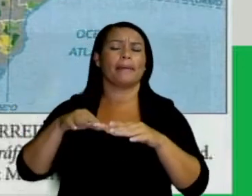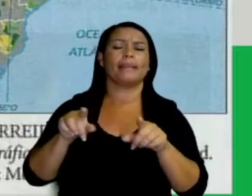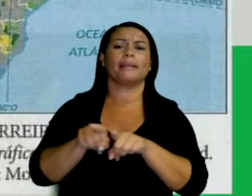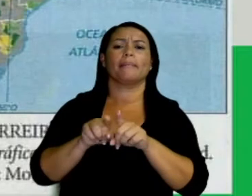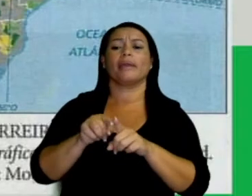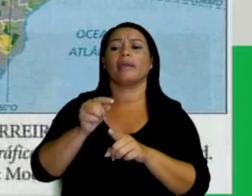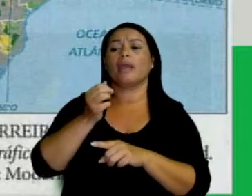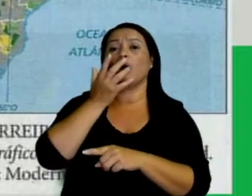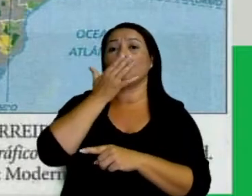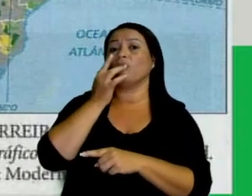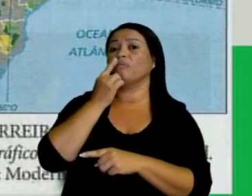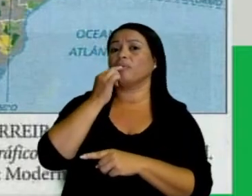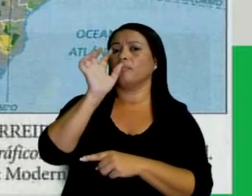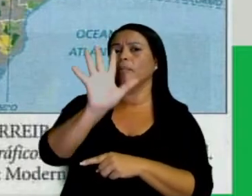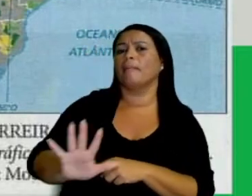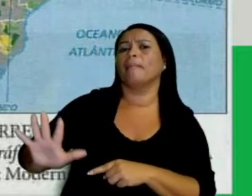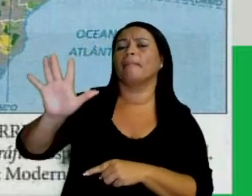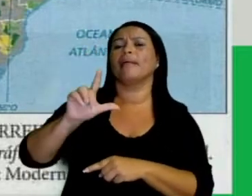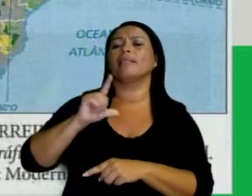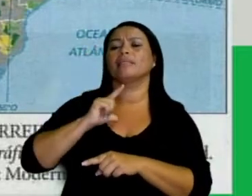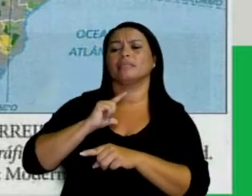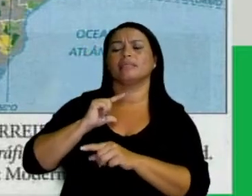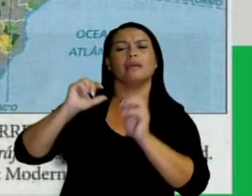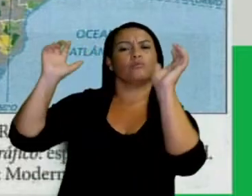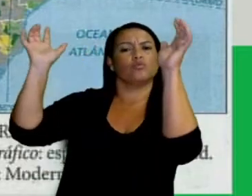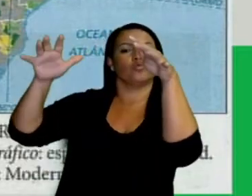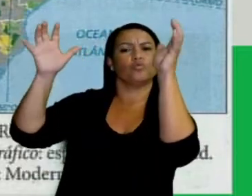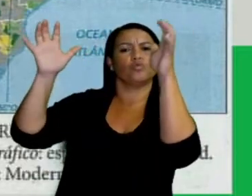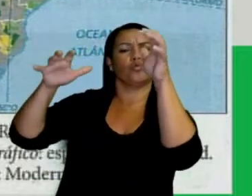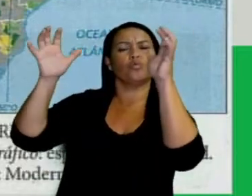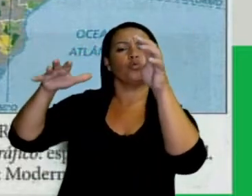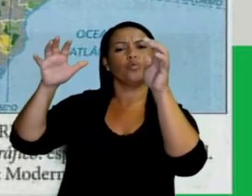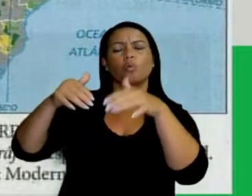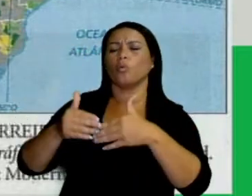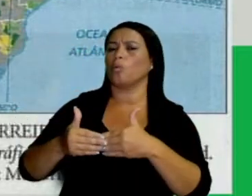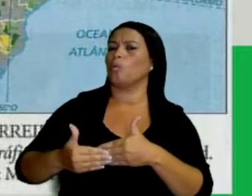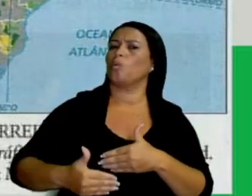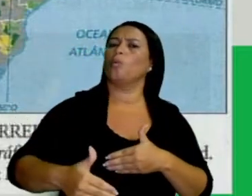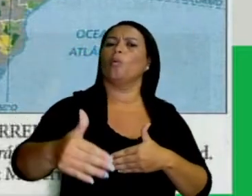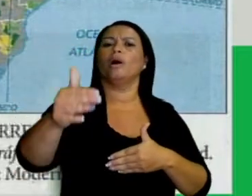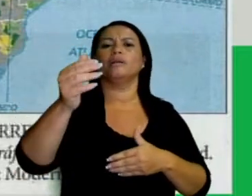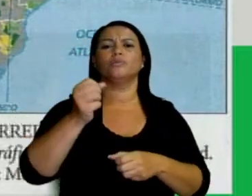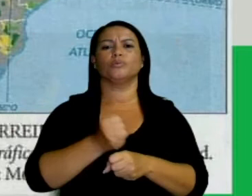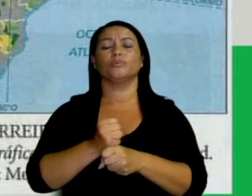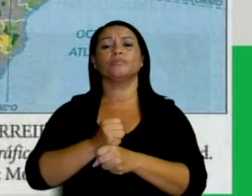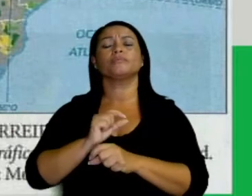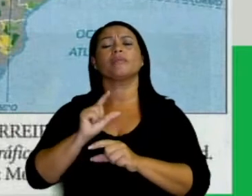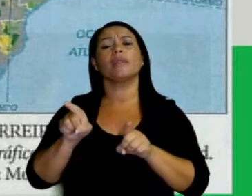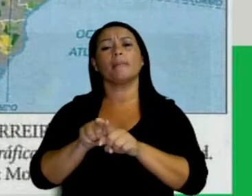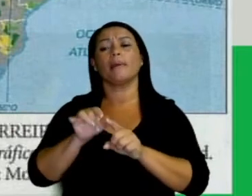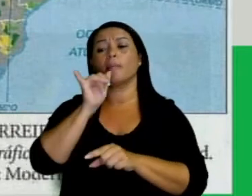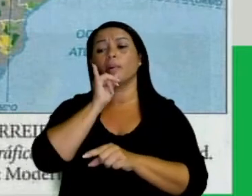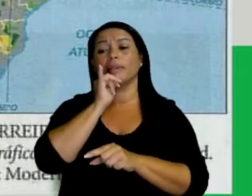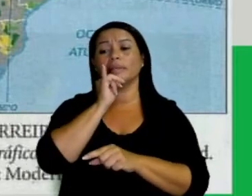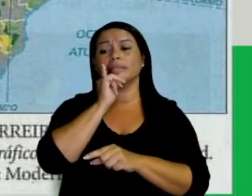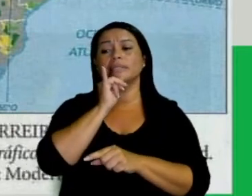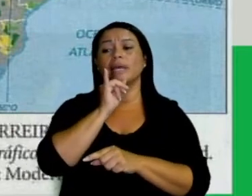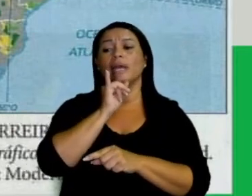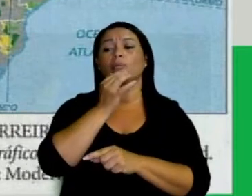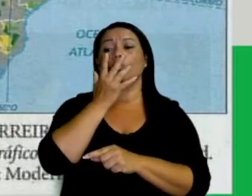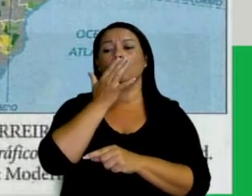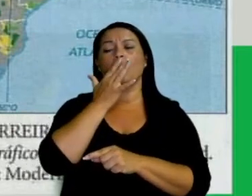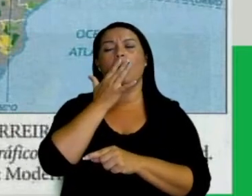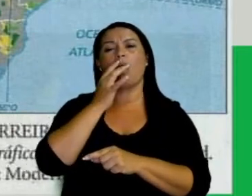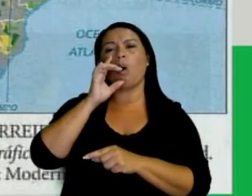região vermelha daí de clima equatorial apresenta chuvas que são regulares ao longo de todo o ano. Já, por exemplo, né, a região aí com amarelo